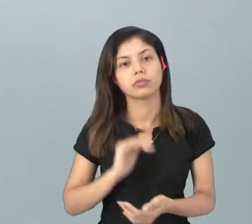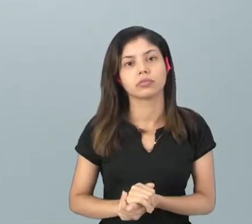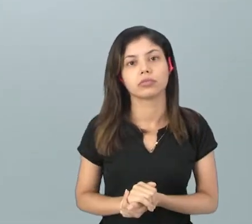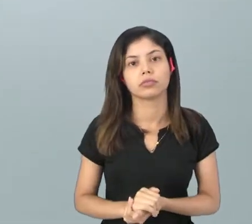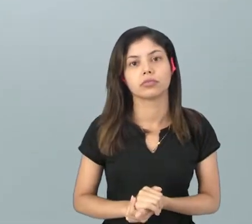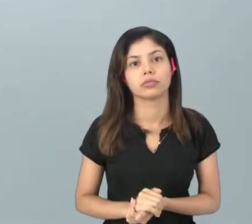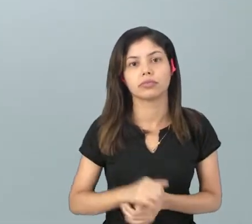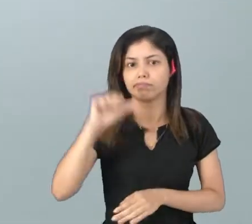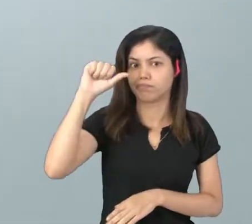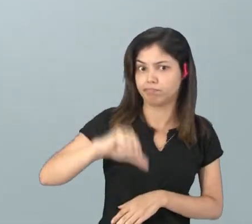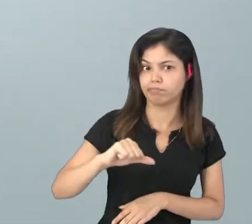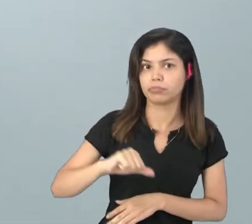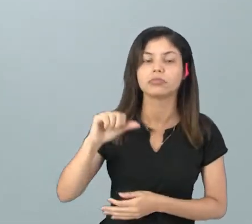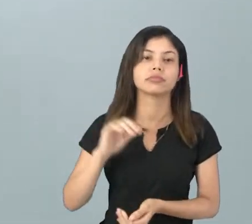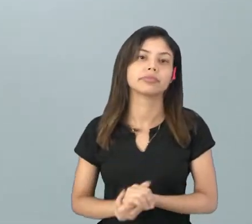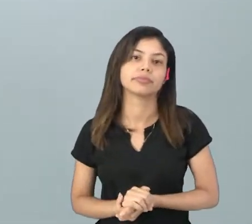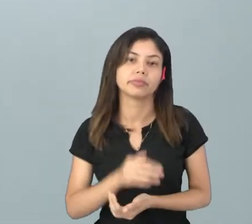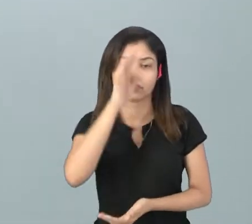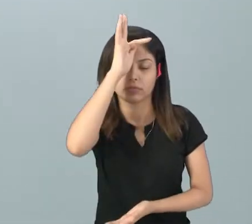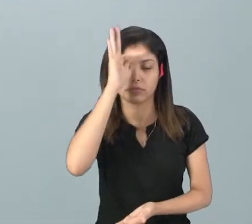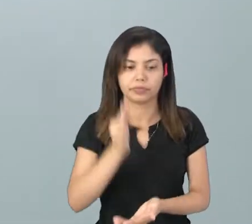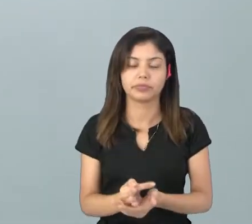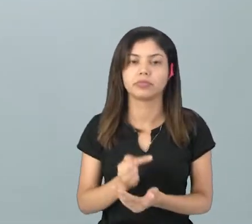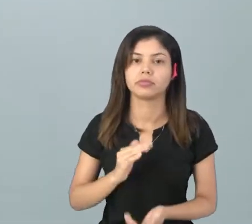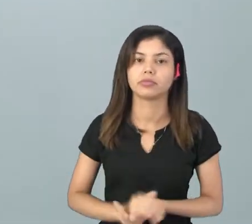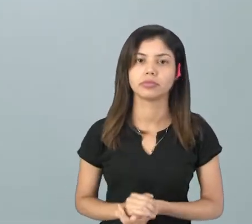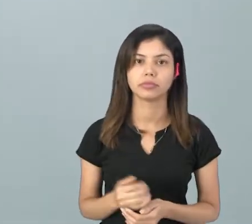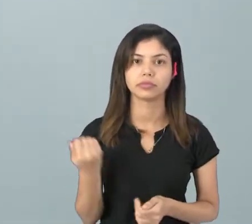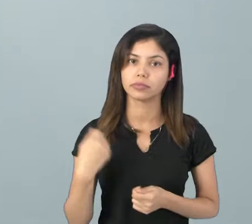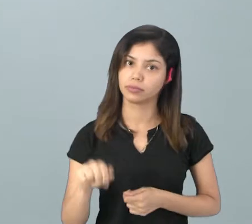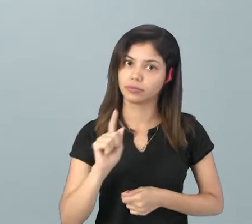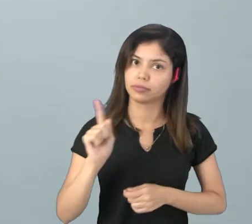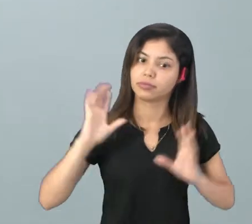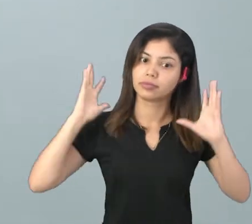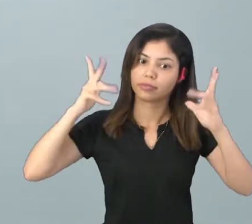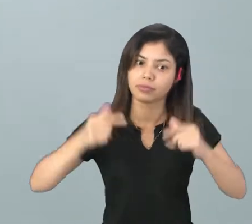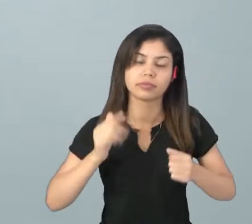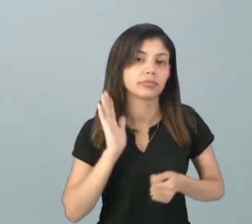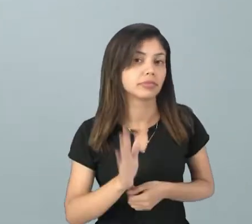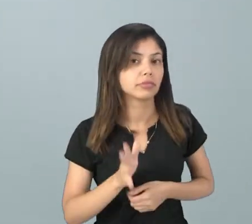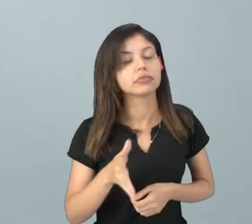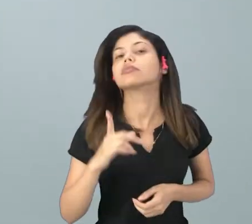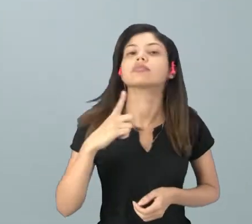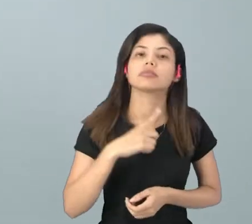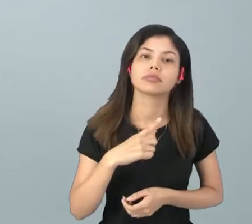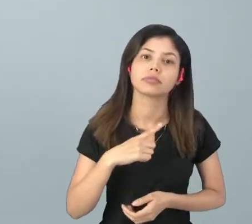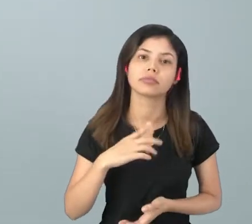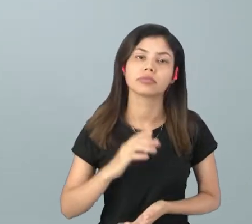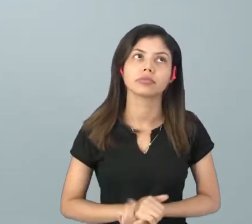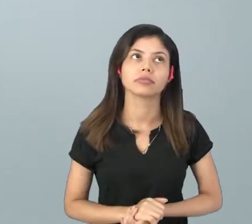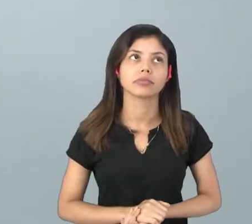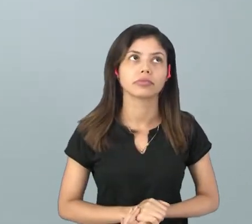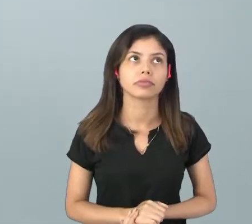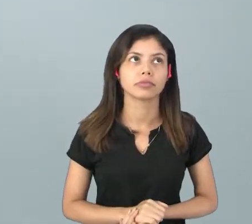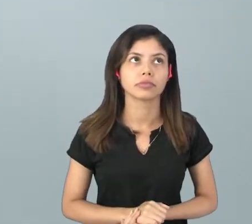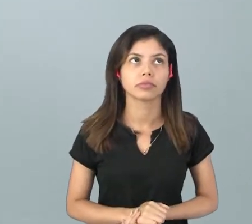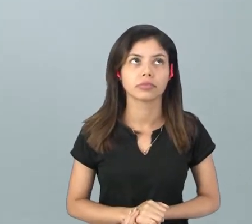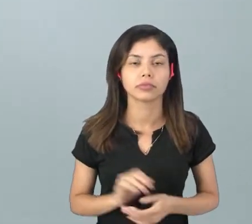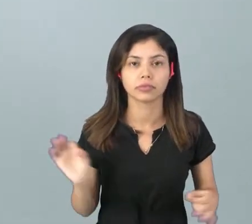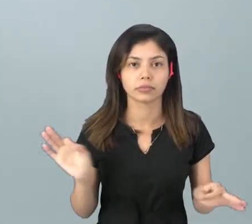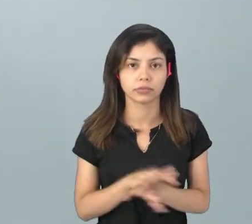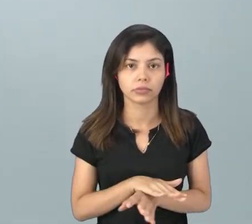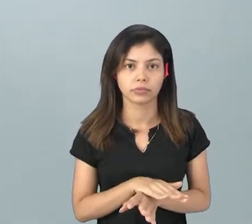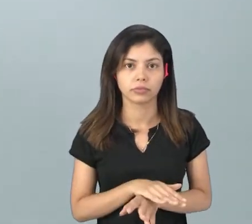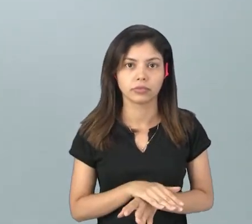negam a fé. Né? Por muito menos, eles, né, não precisa nem um leão rugir, que eles já estão, né, abdicando da